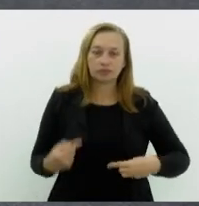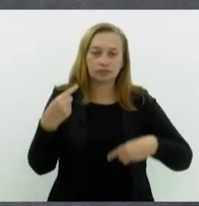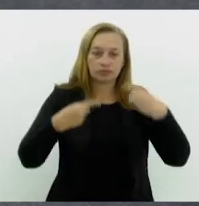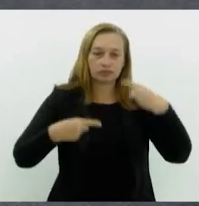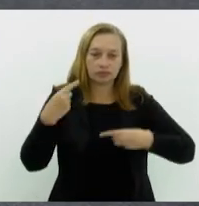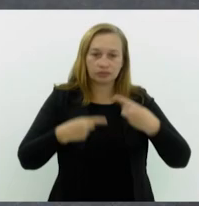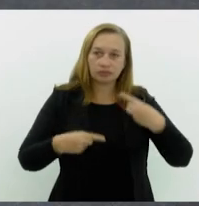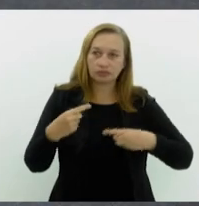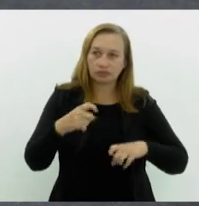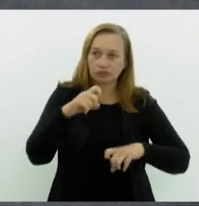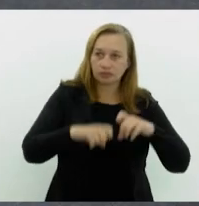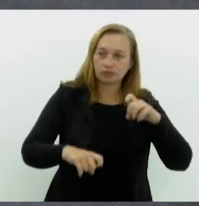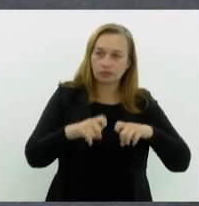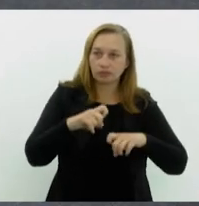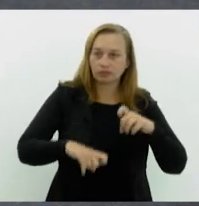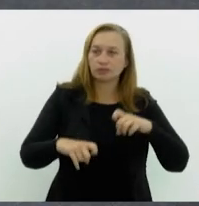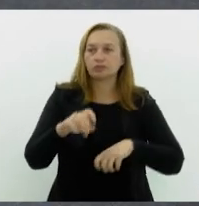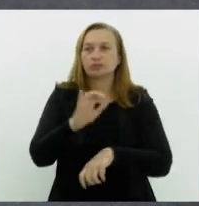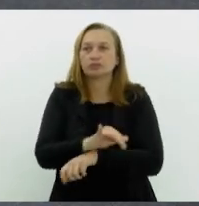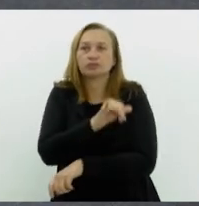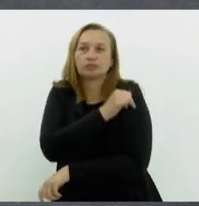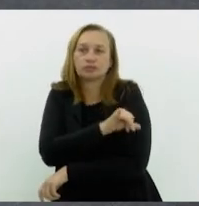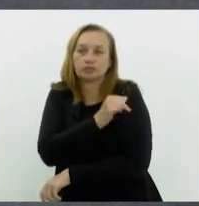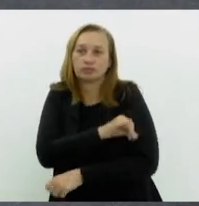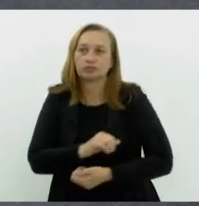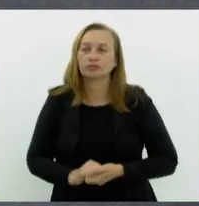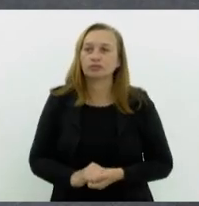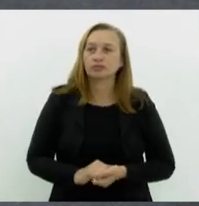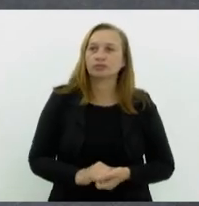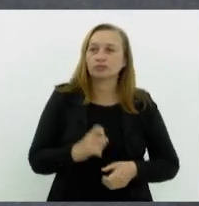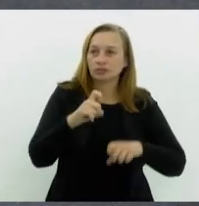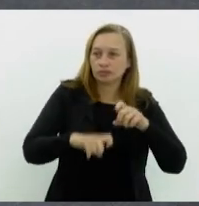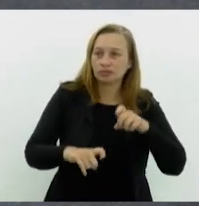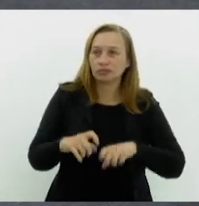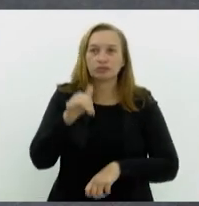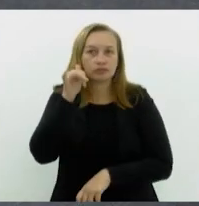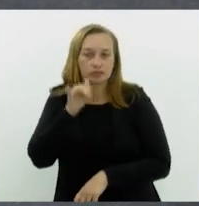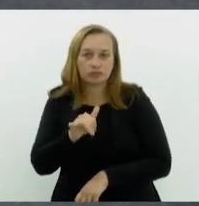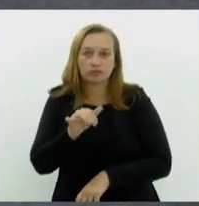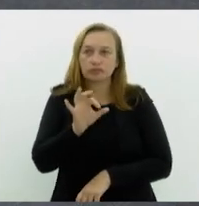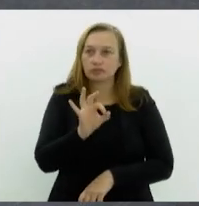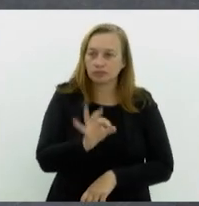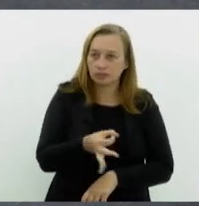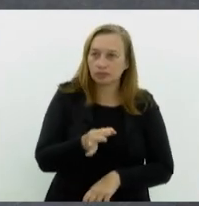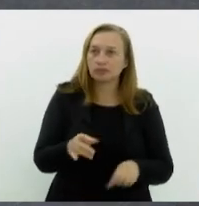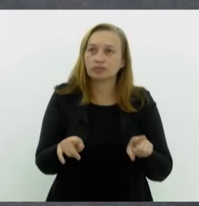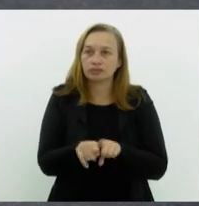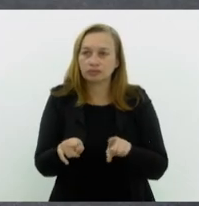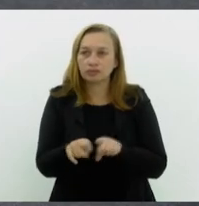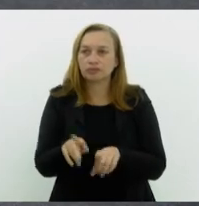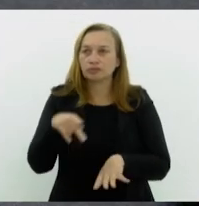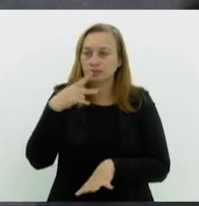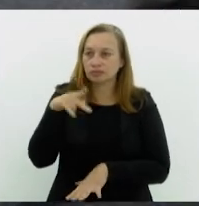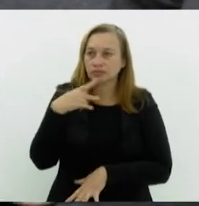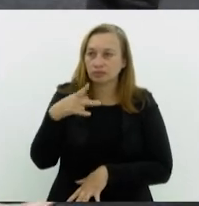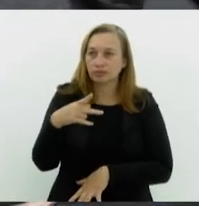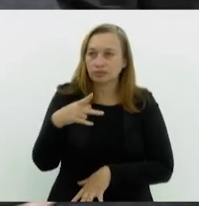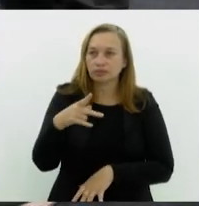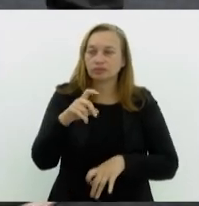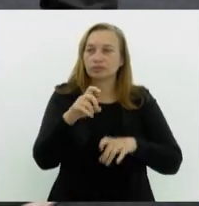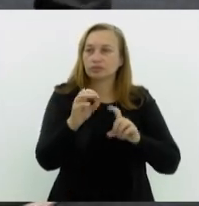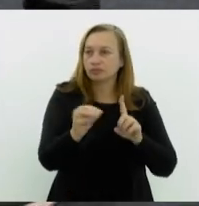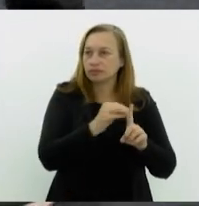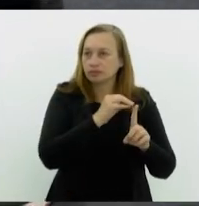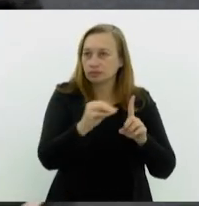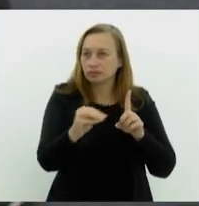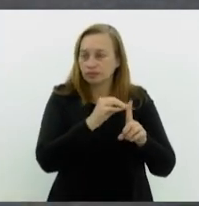no estado do Rio de Janeiro. E quando a gente fala de estupro de mulheres, obviamente, vamos falar também de estupro de vulneráveis,